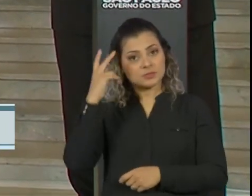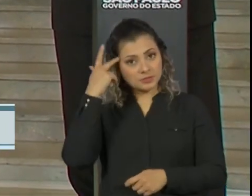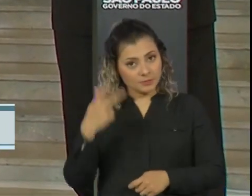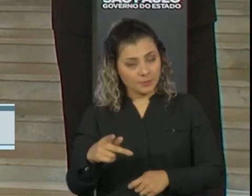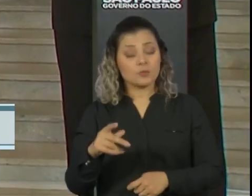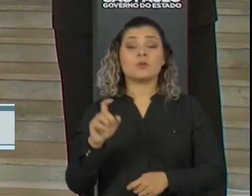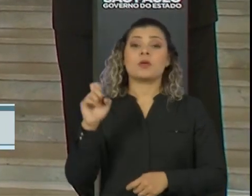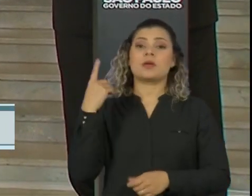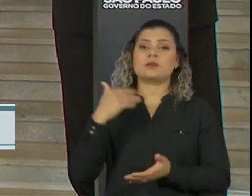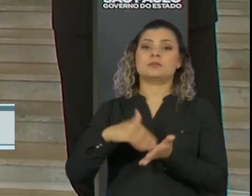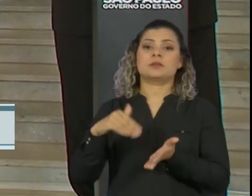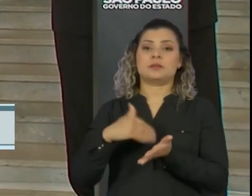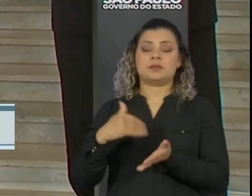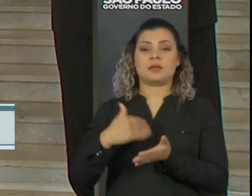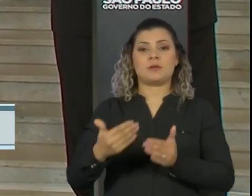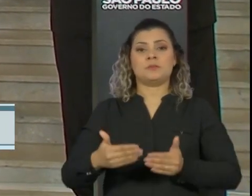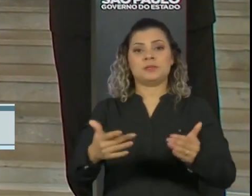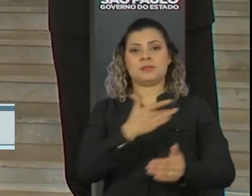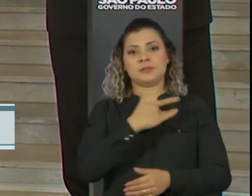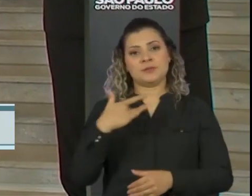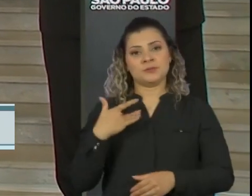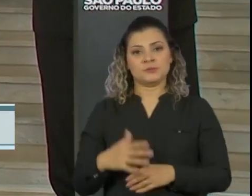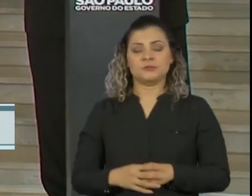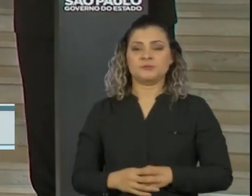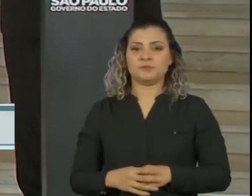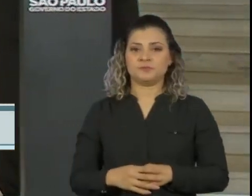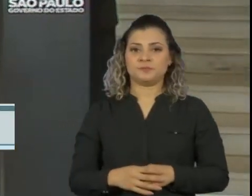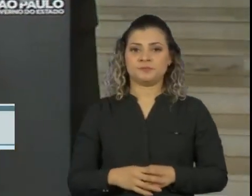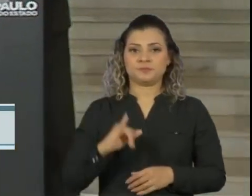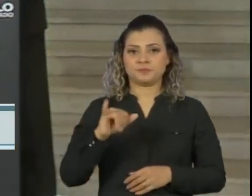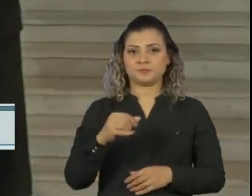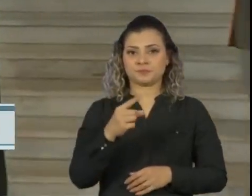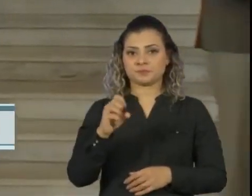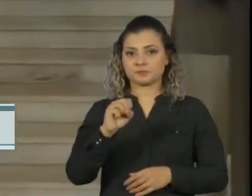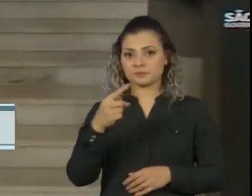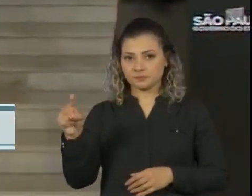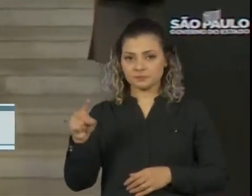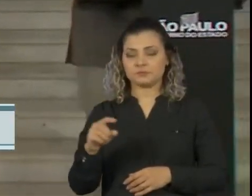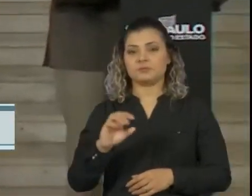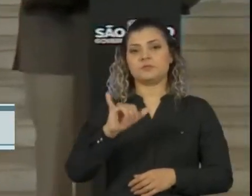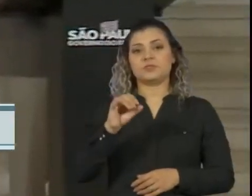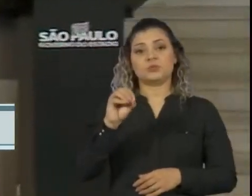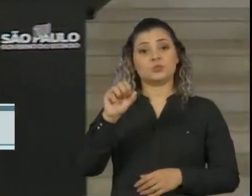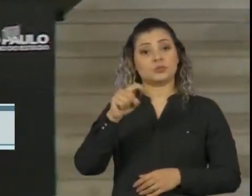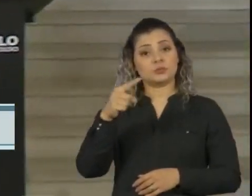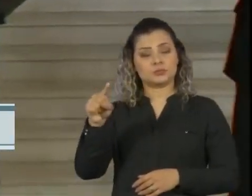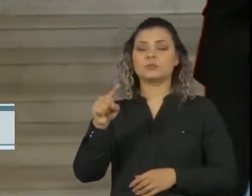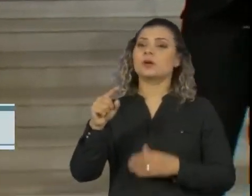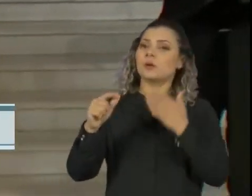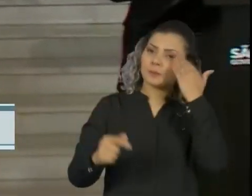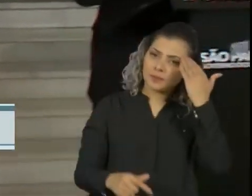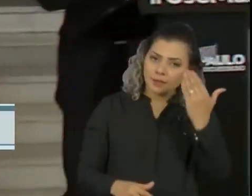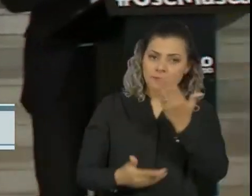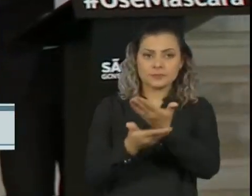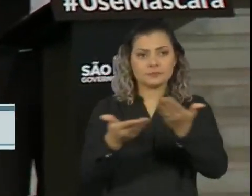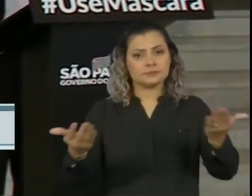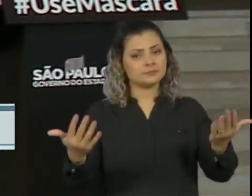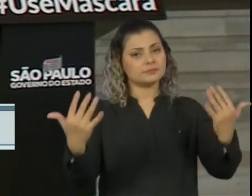e secretário-geral do Ministério da Saúde. Gabardo. Boa tarde, governador. Boa tarde a todos os